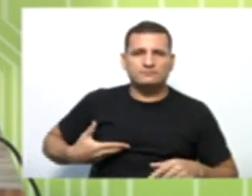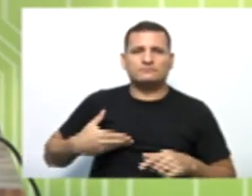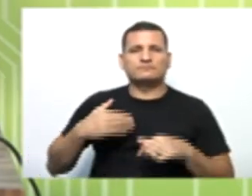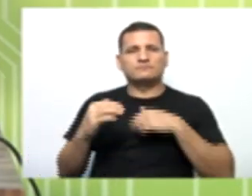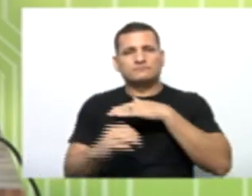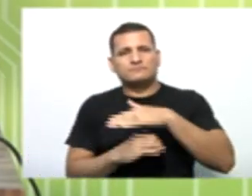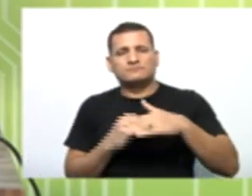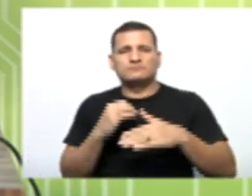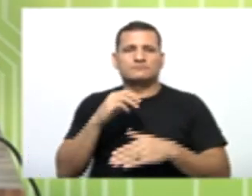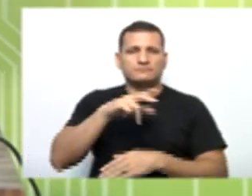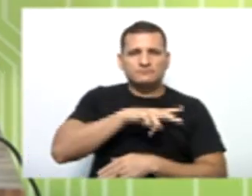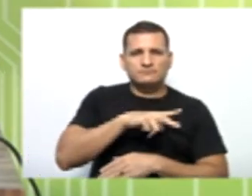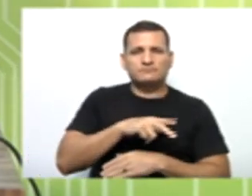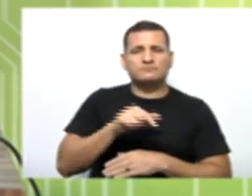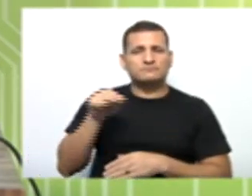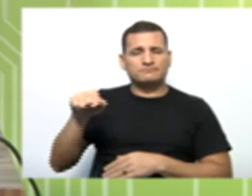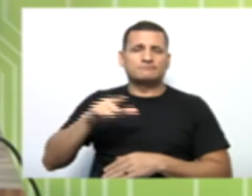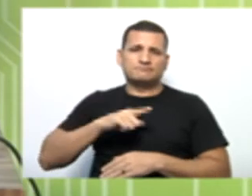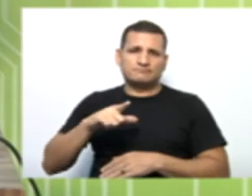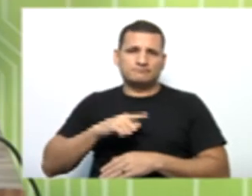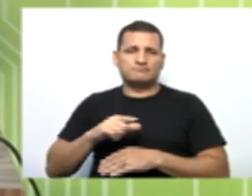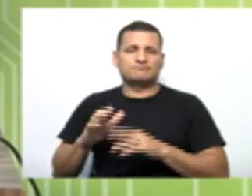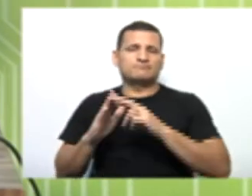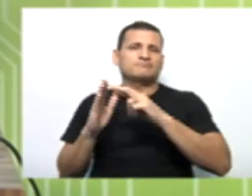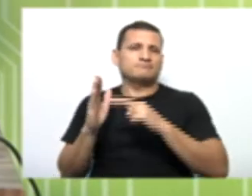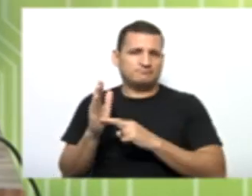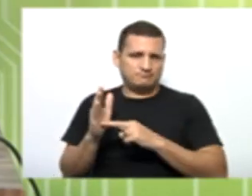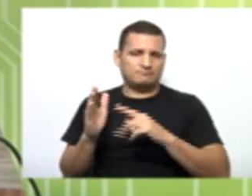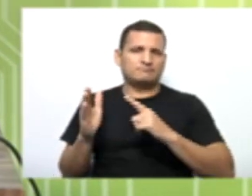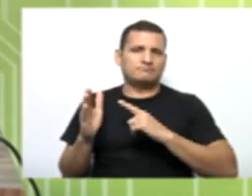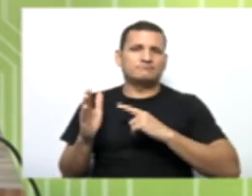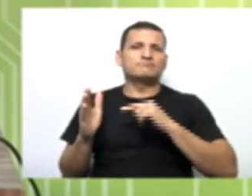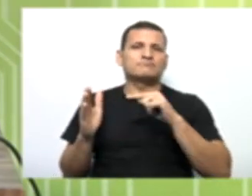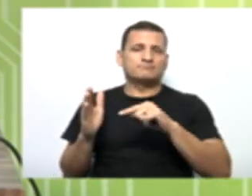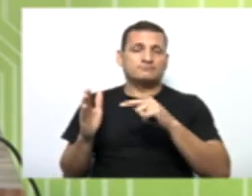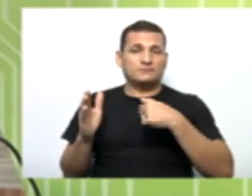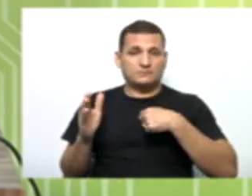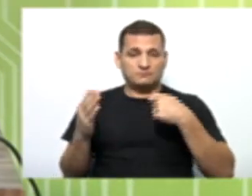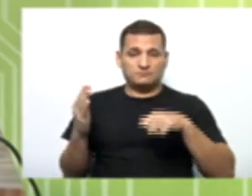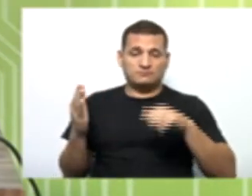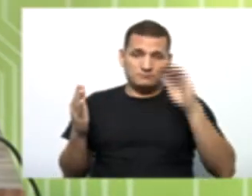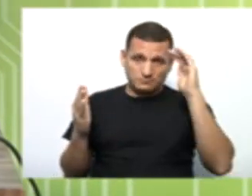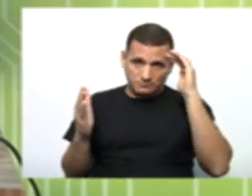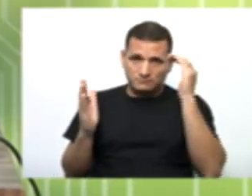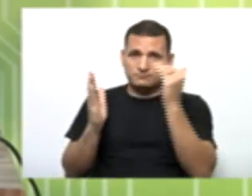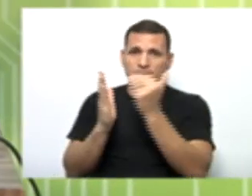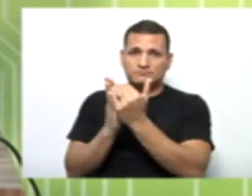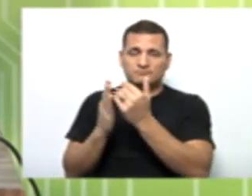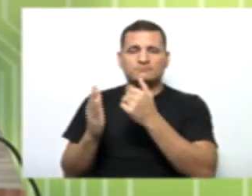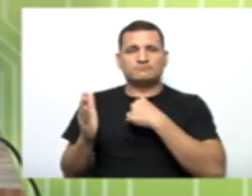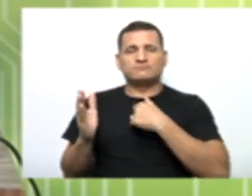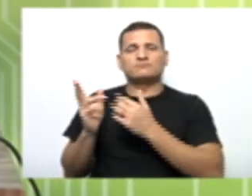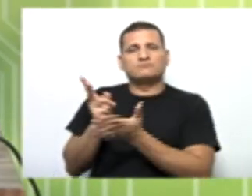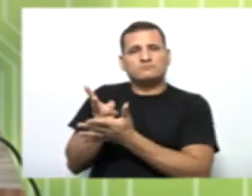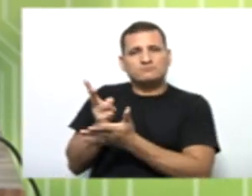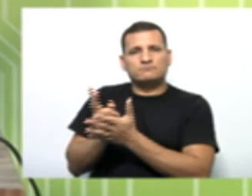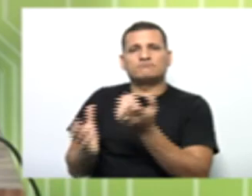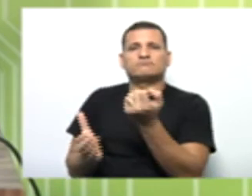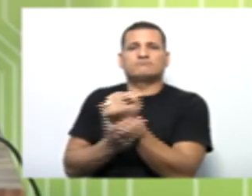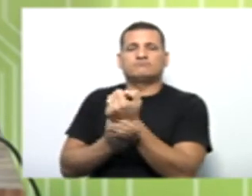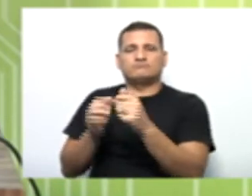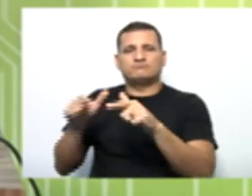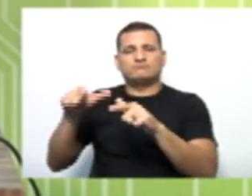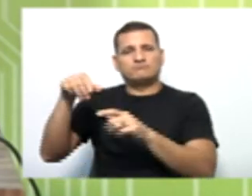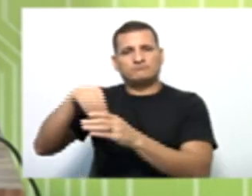organização não governamental, ela vai ter um conjunto de normas e de regras que eu preciso seguir para que eu possa fazer parte daquela